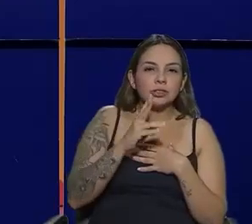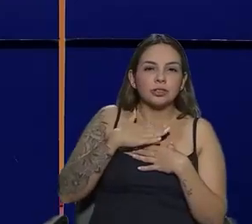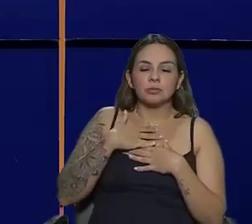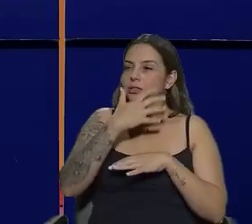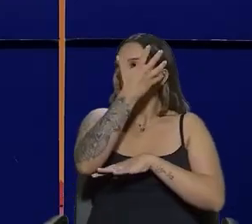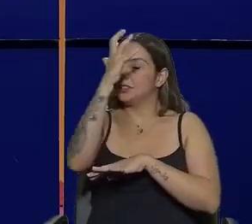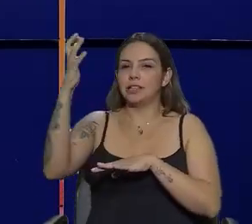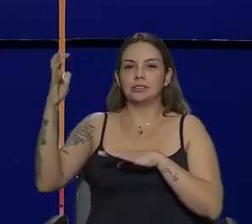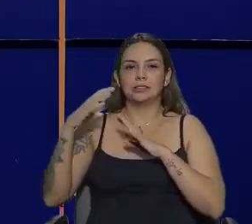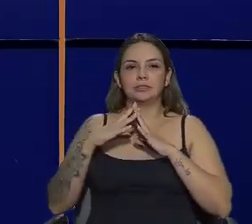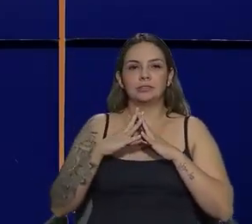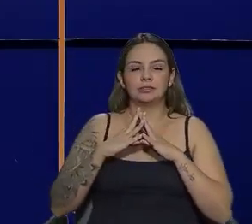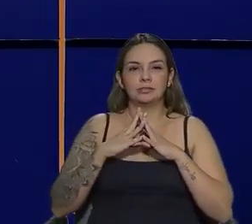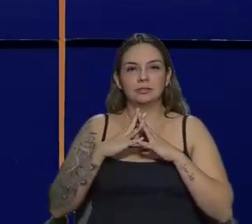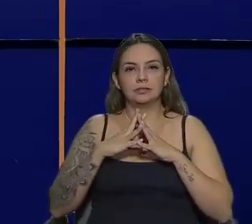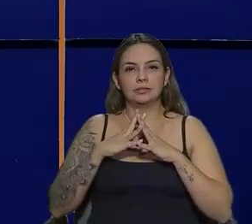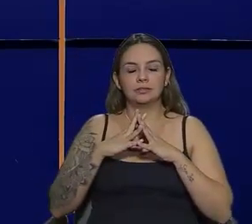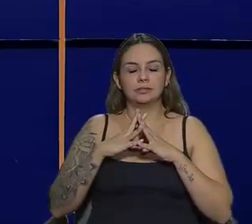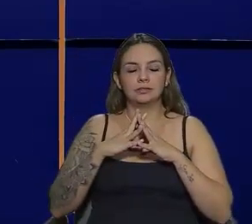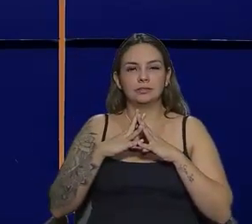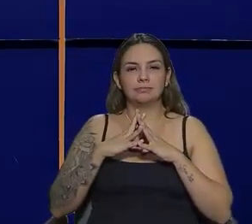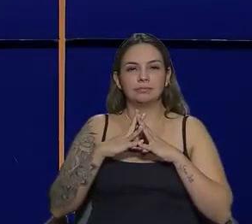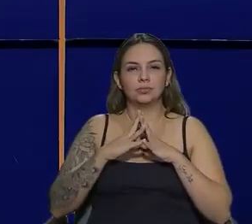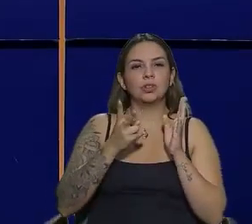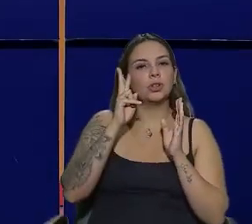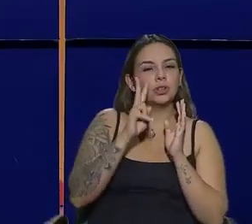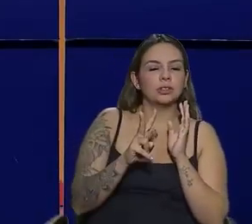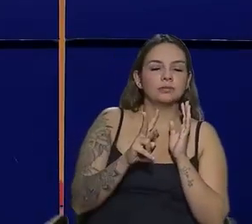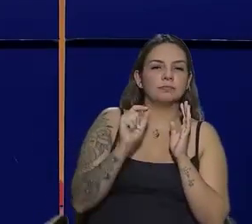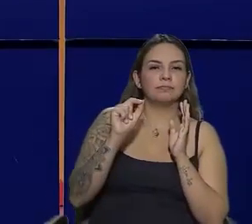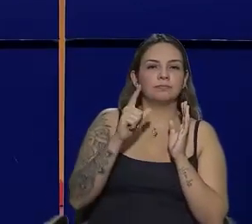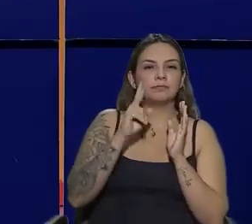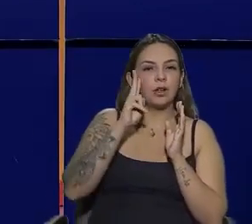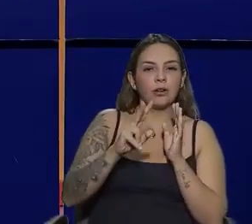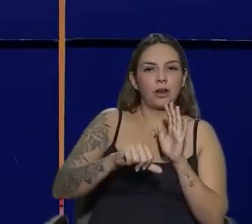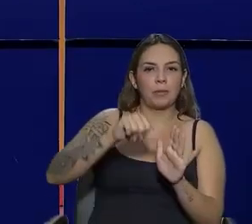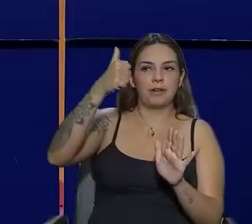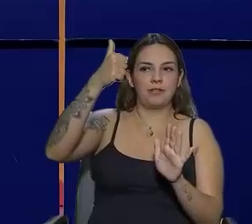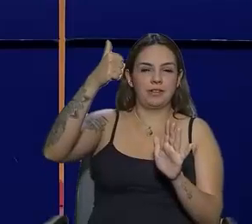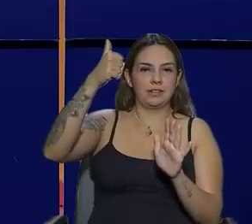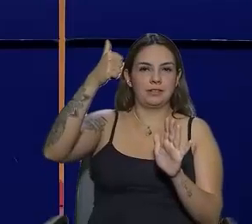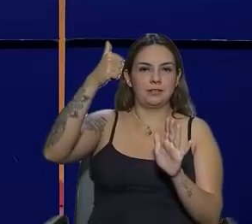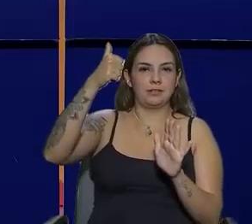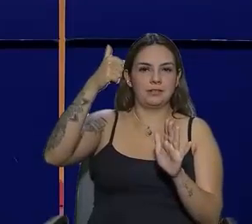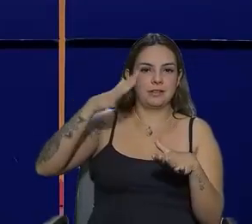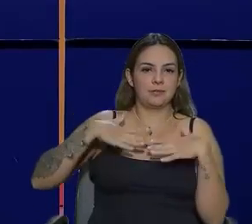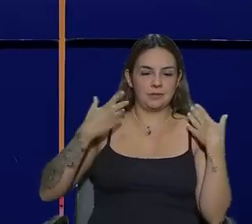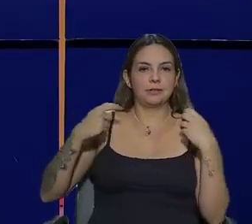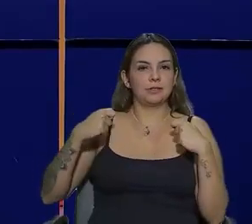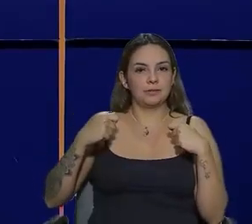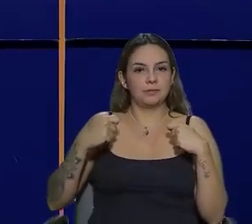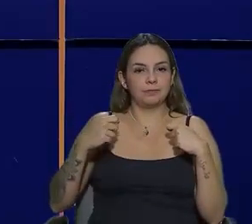minha paisagem, Manaus e Amazonas, sempre com o olhar de quem está vendo pela primeira vez. Esse espanto ele me